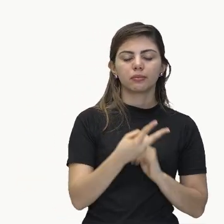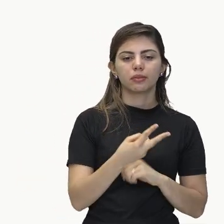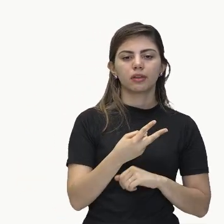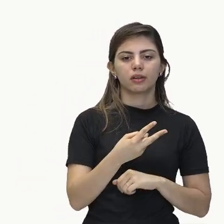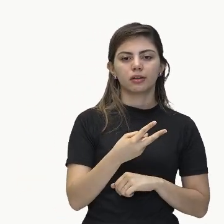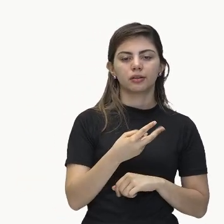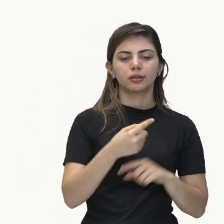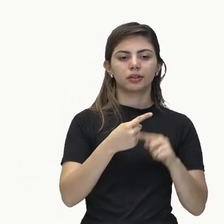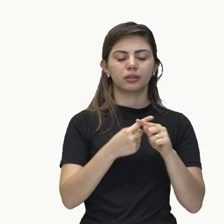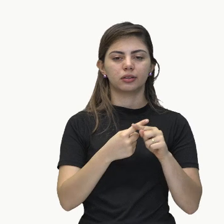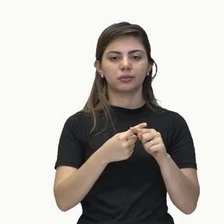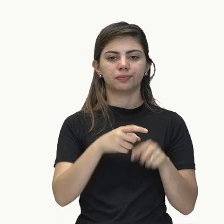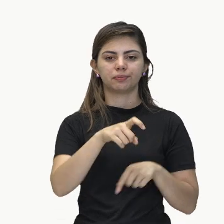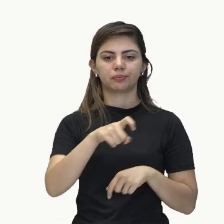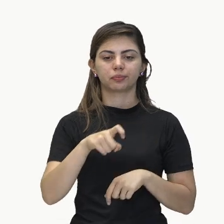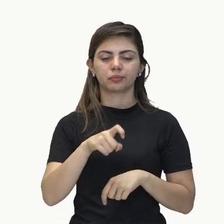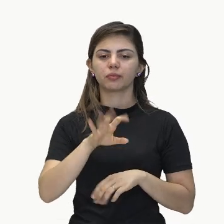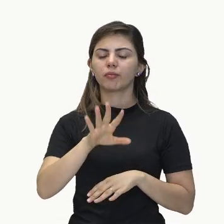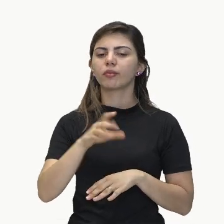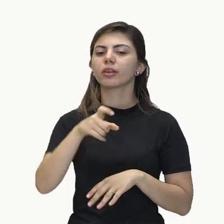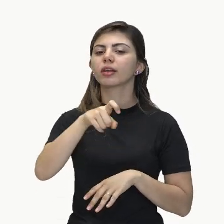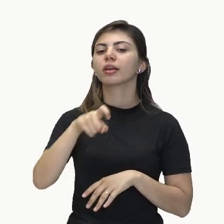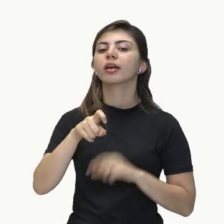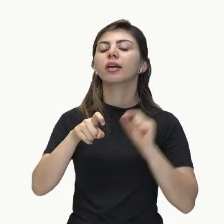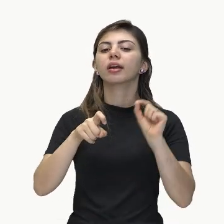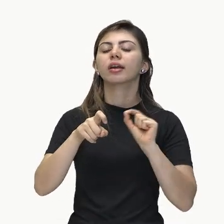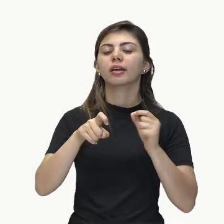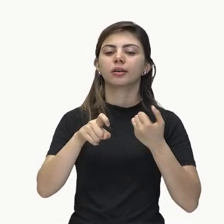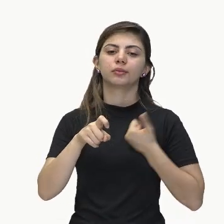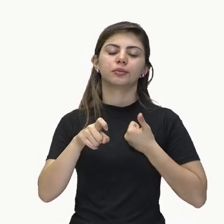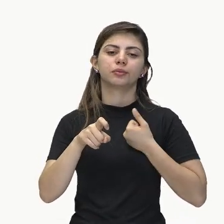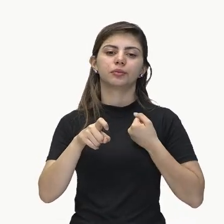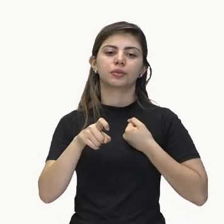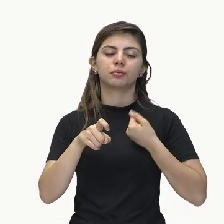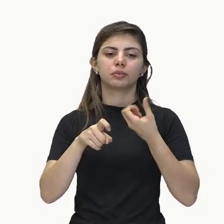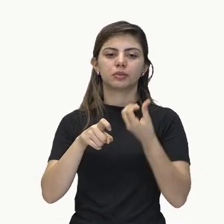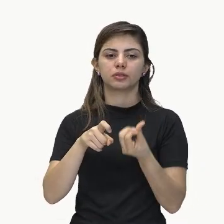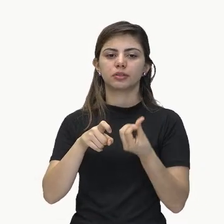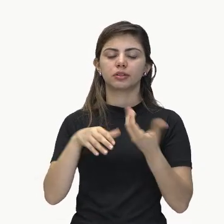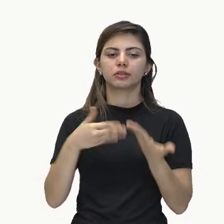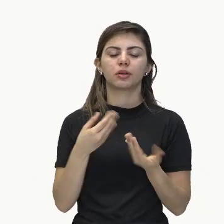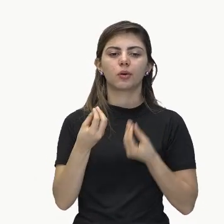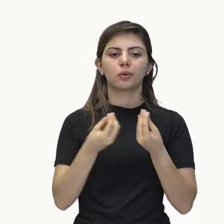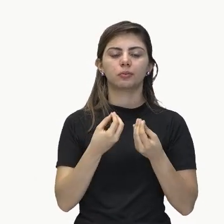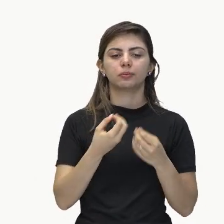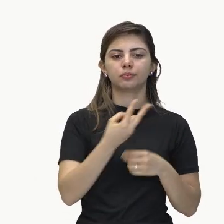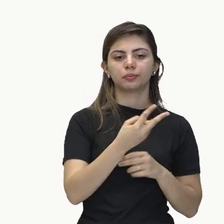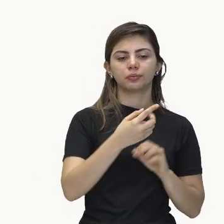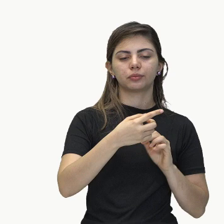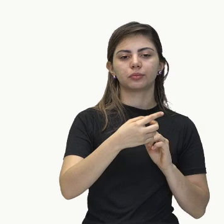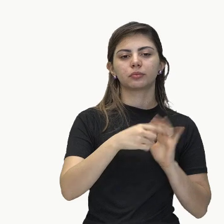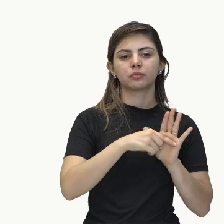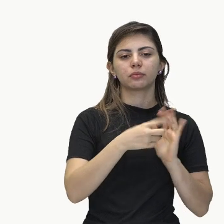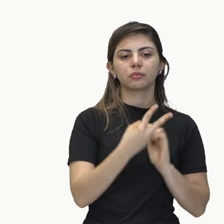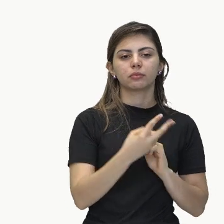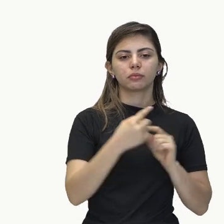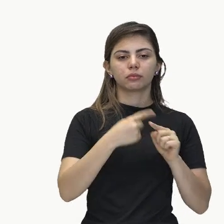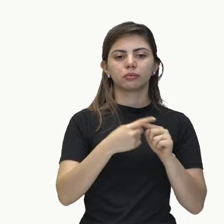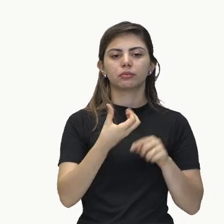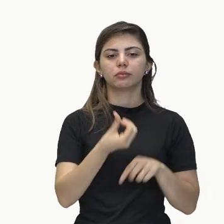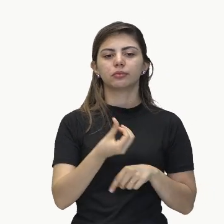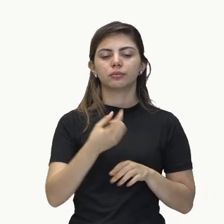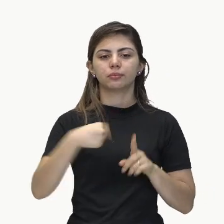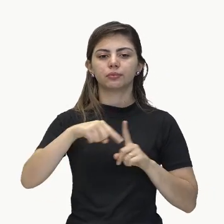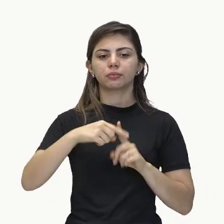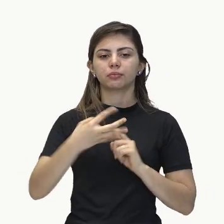meu x, mas agora o meu x é 6, então 2 vezes 6, mais 4y igual